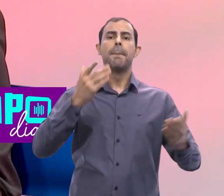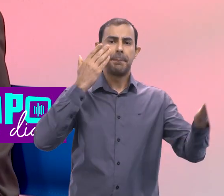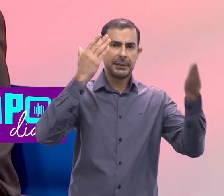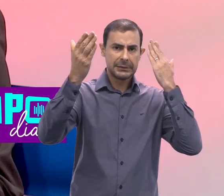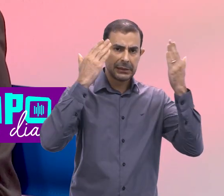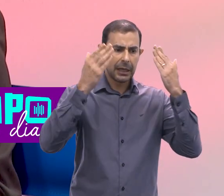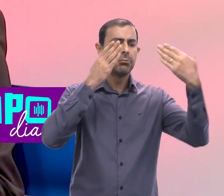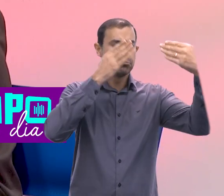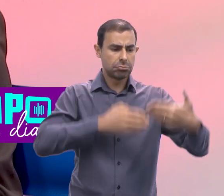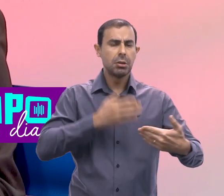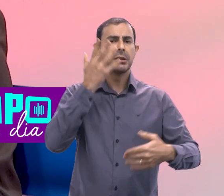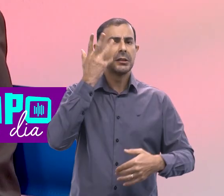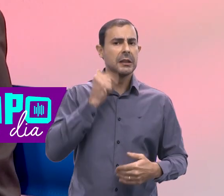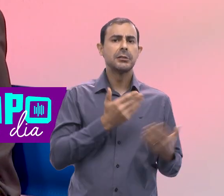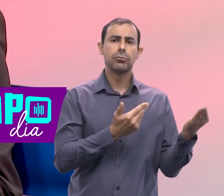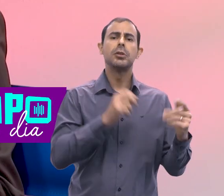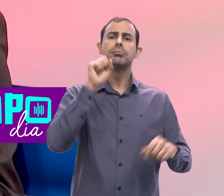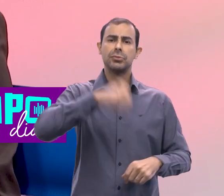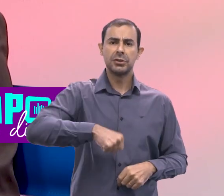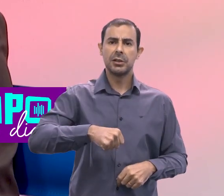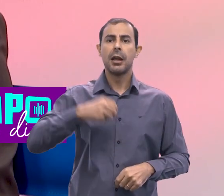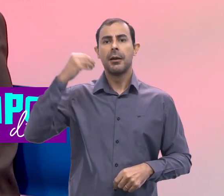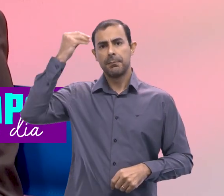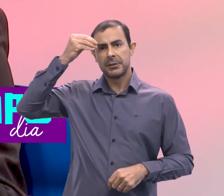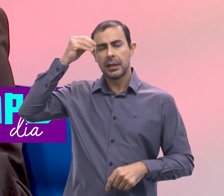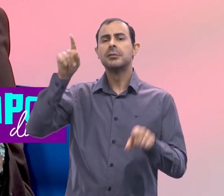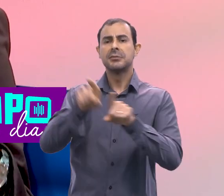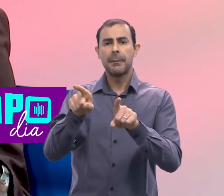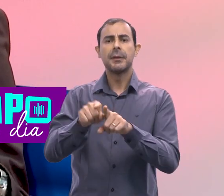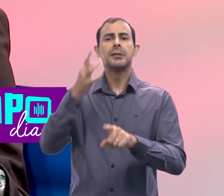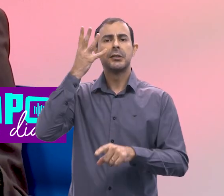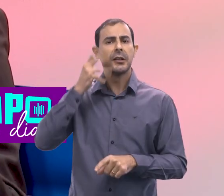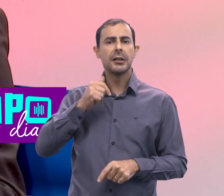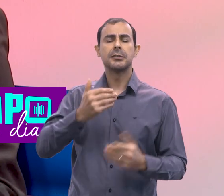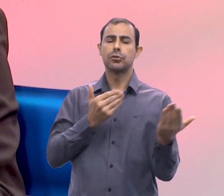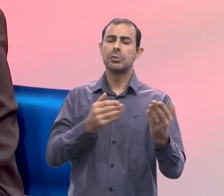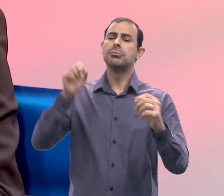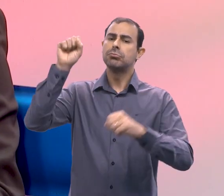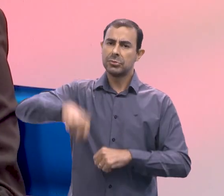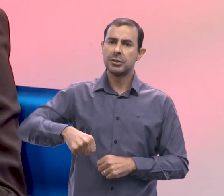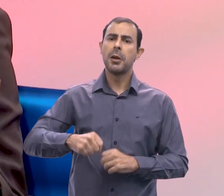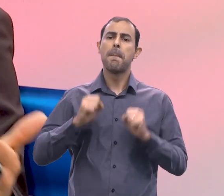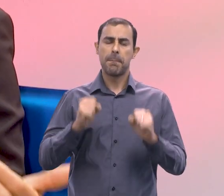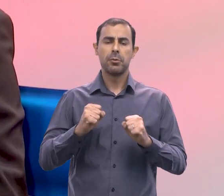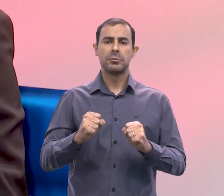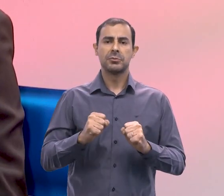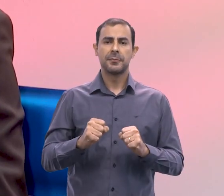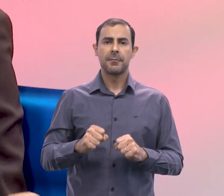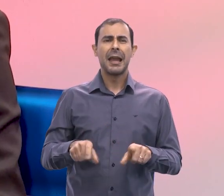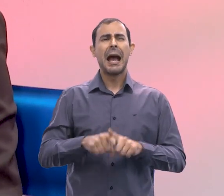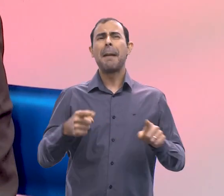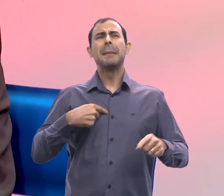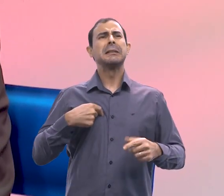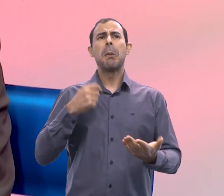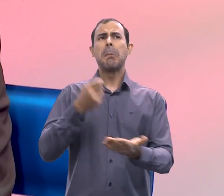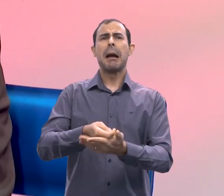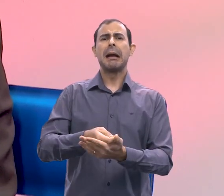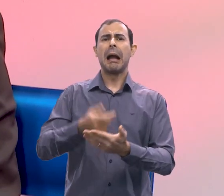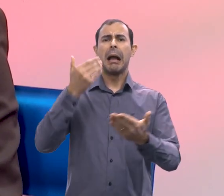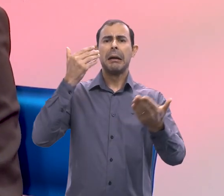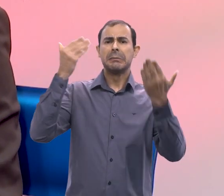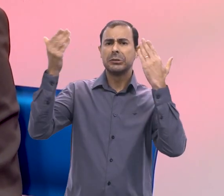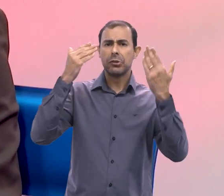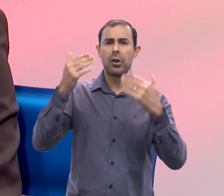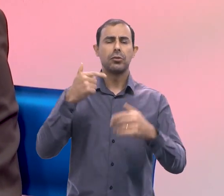e psicólogo atende criança e adolescente. Por favor, mudou o comportamento, sinal de alerta. Ah, mas eu não tenho condições de levar no